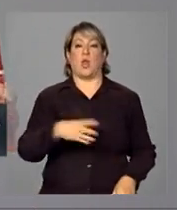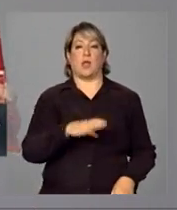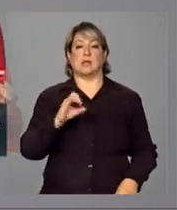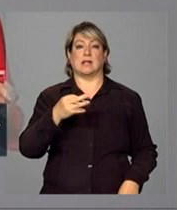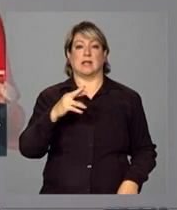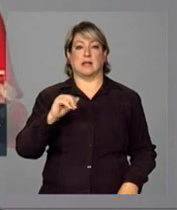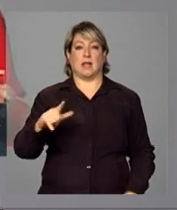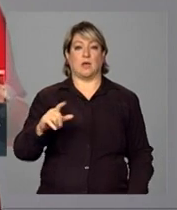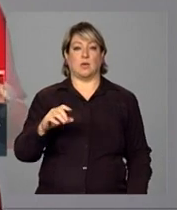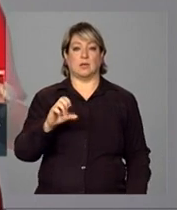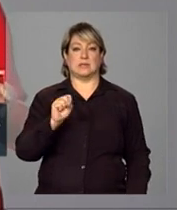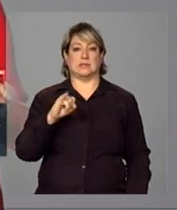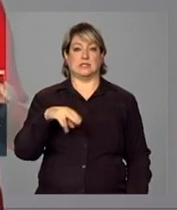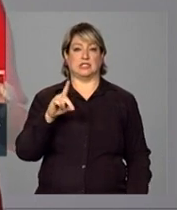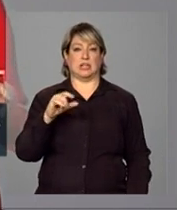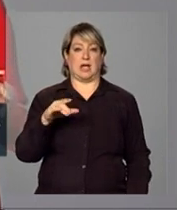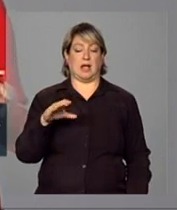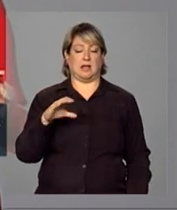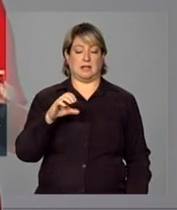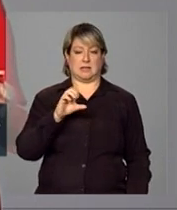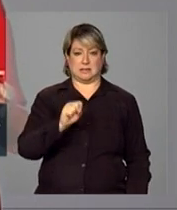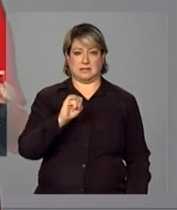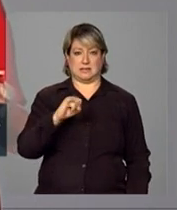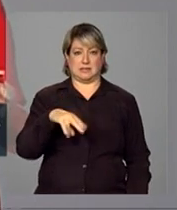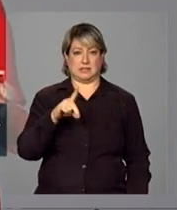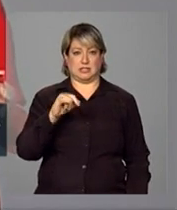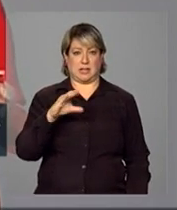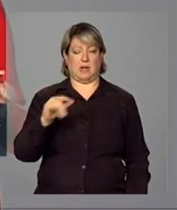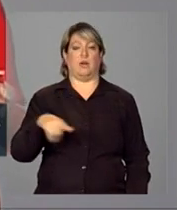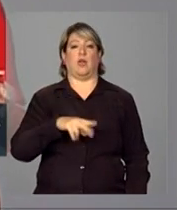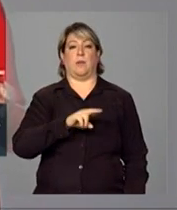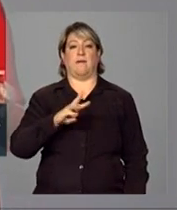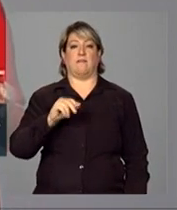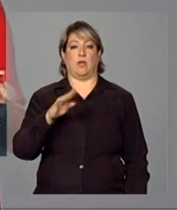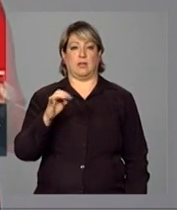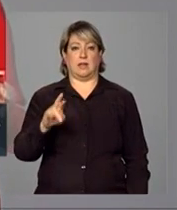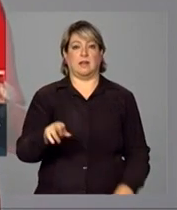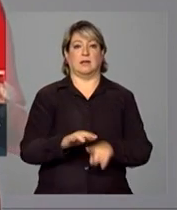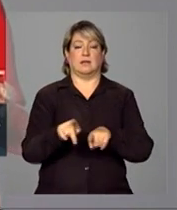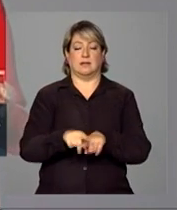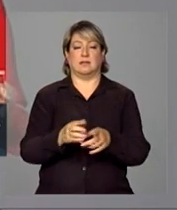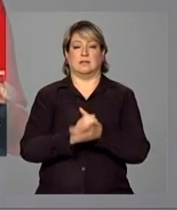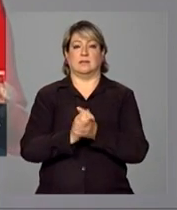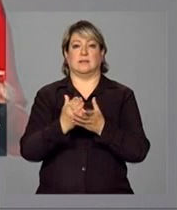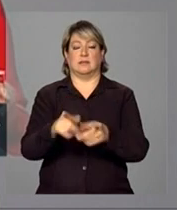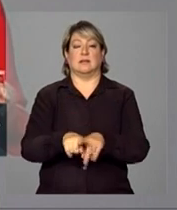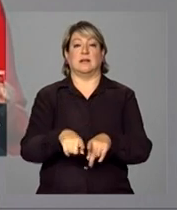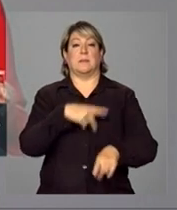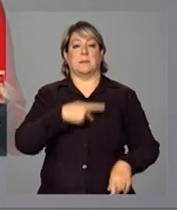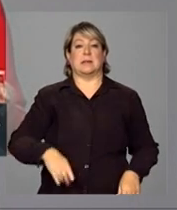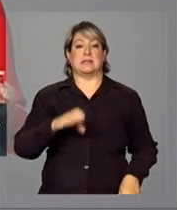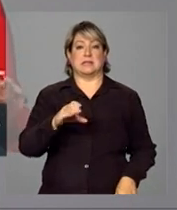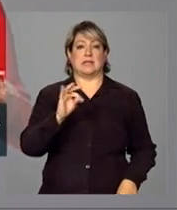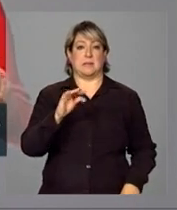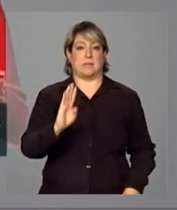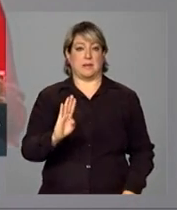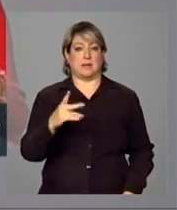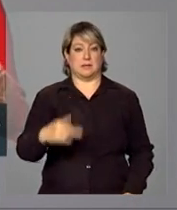Sindical, Walter Souza, o presidente da CTB no Rio Grande do Sul, Guiomar